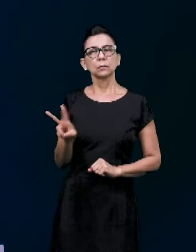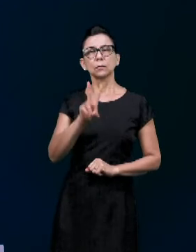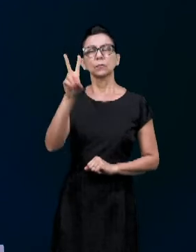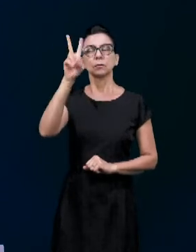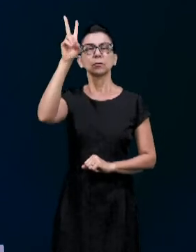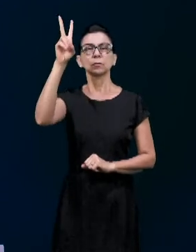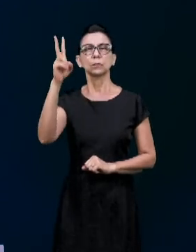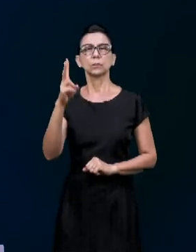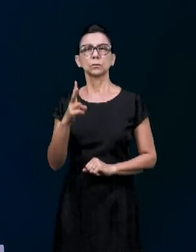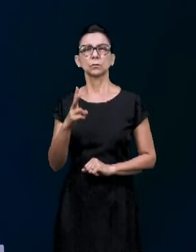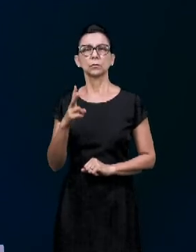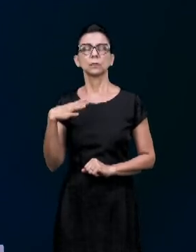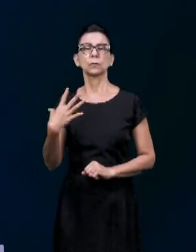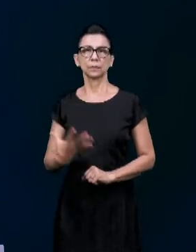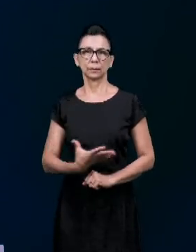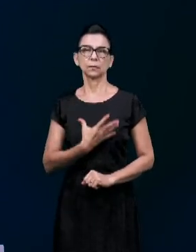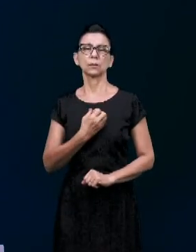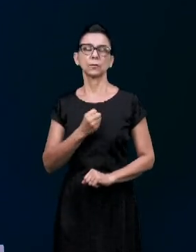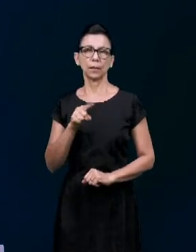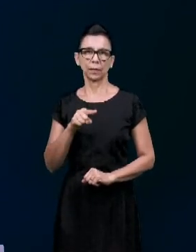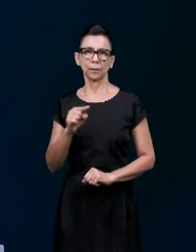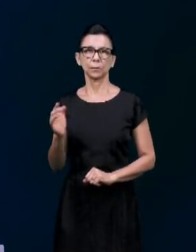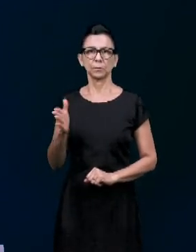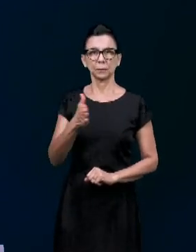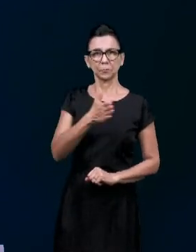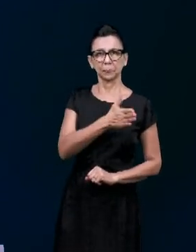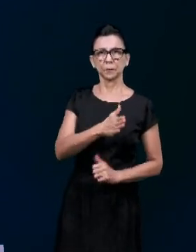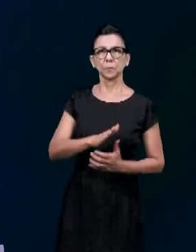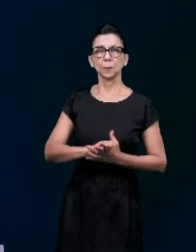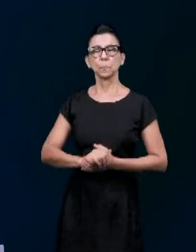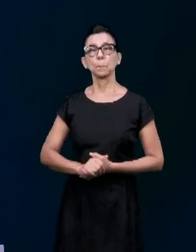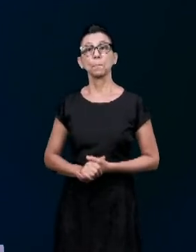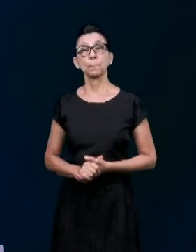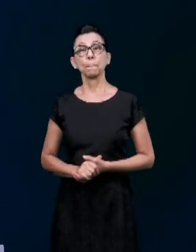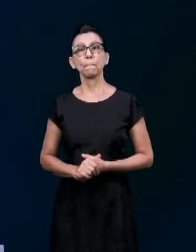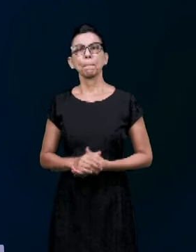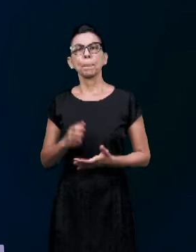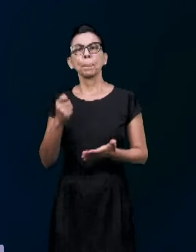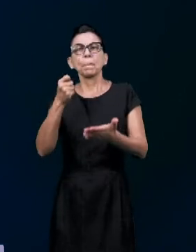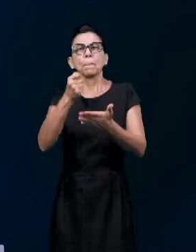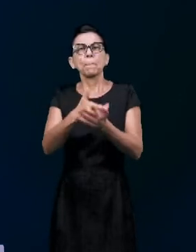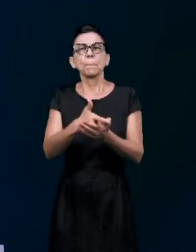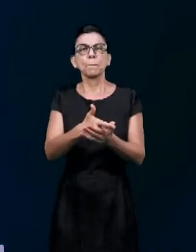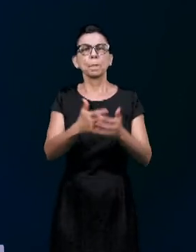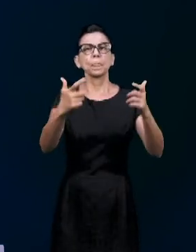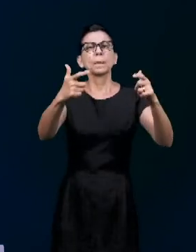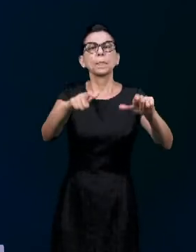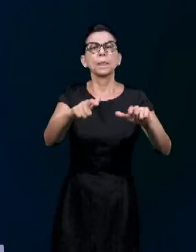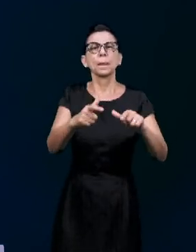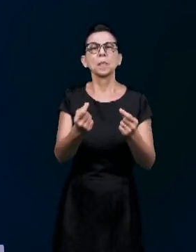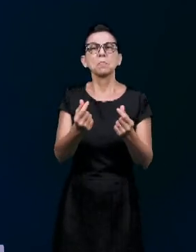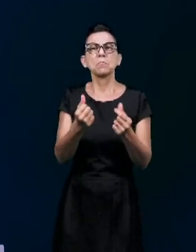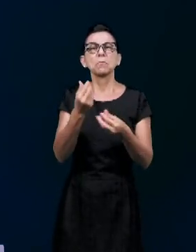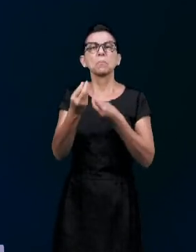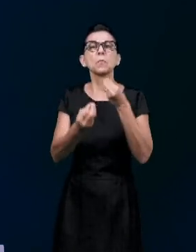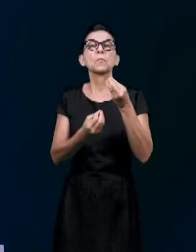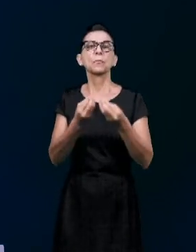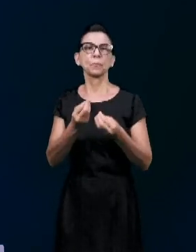salvação. Comprou o campo com qual recurso? O recurso usado para a compra do campo fala da